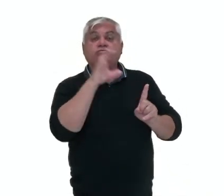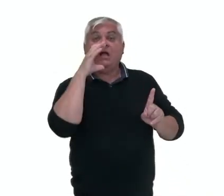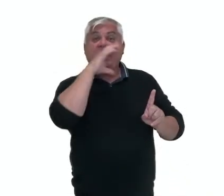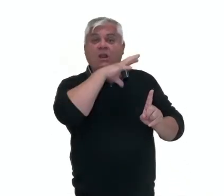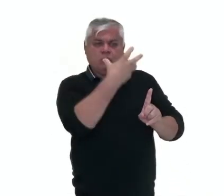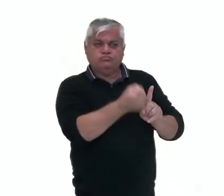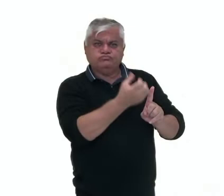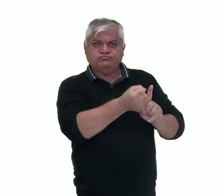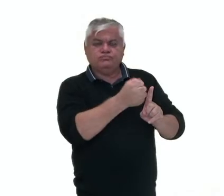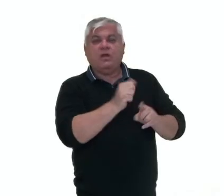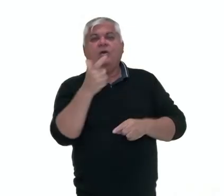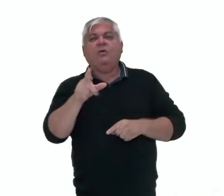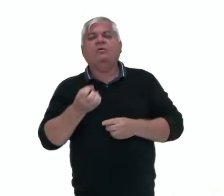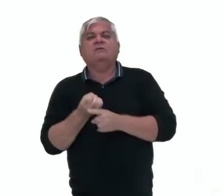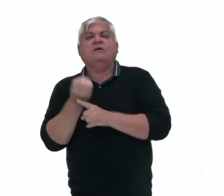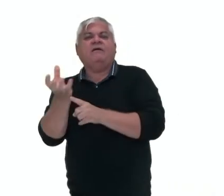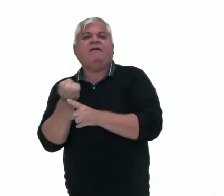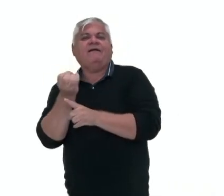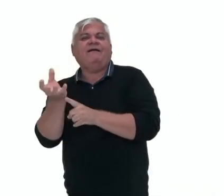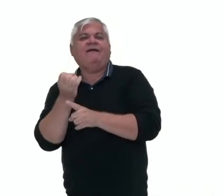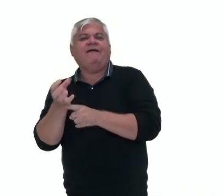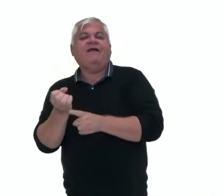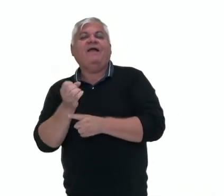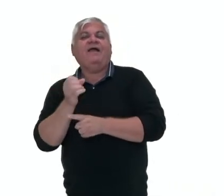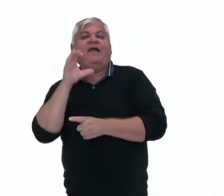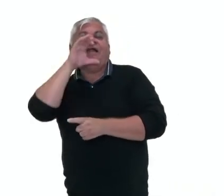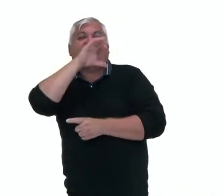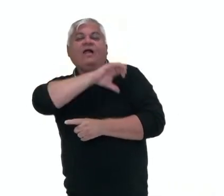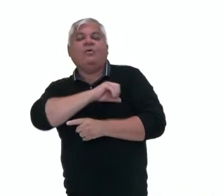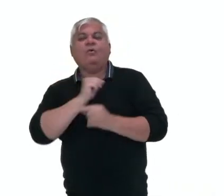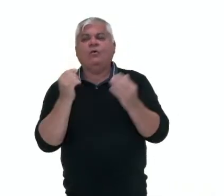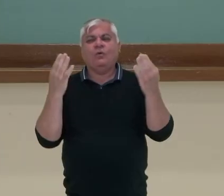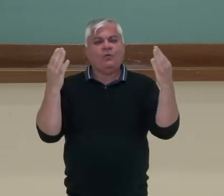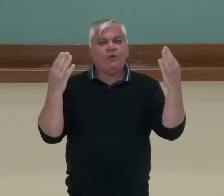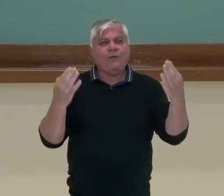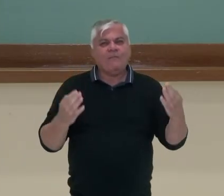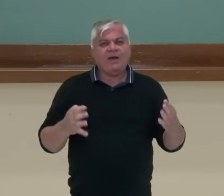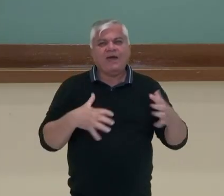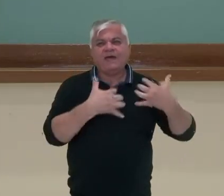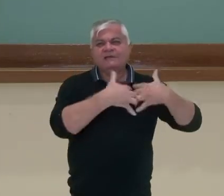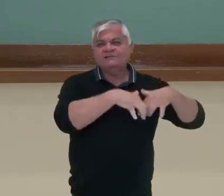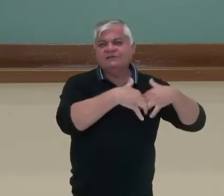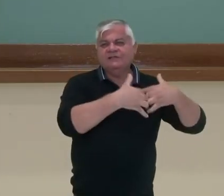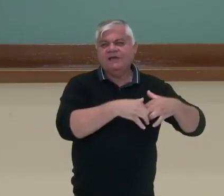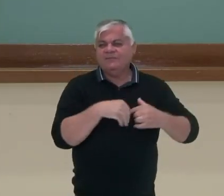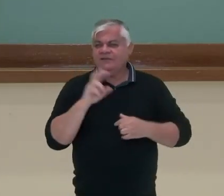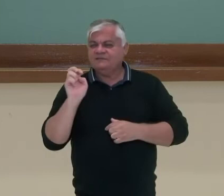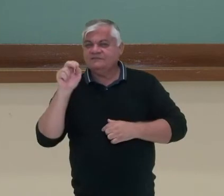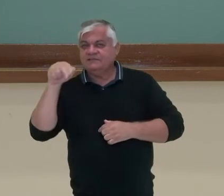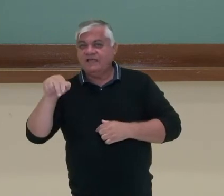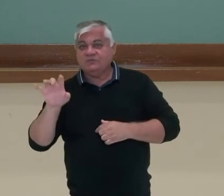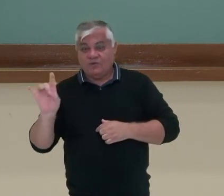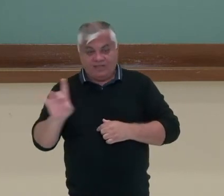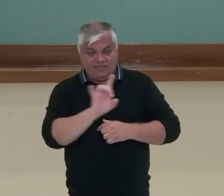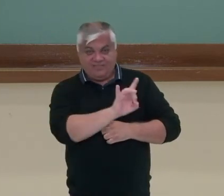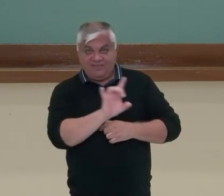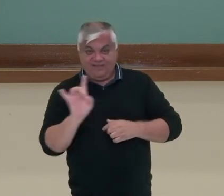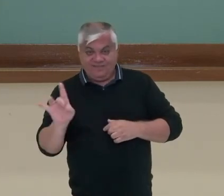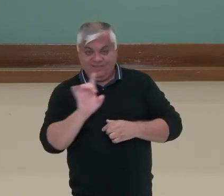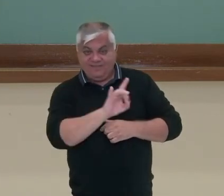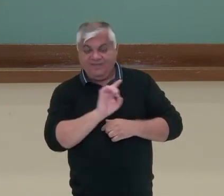que libera calor, e propõe um comparativo entre o comportamento termodinâmico e cinético para cada uma das